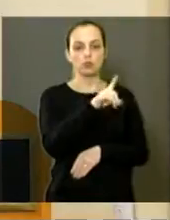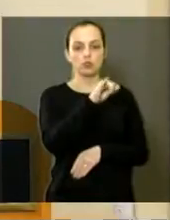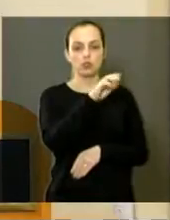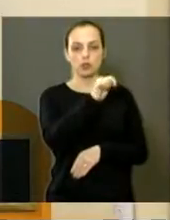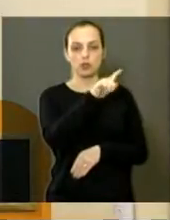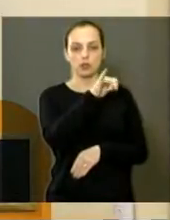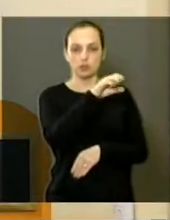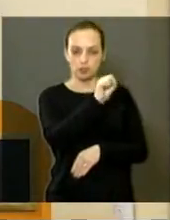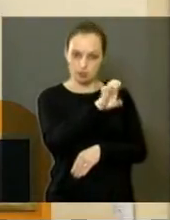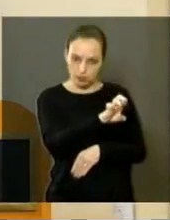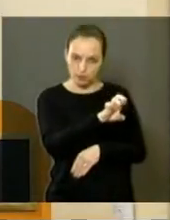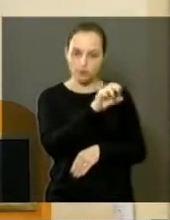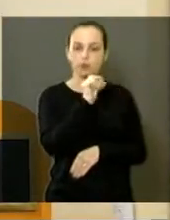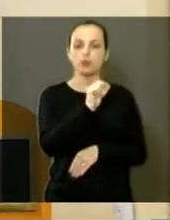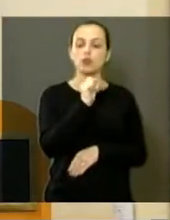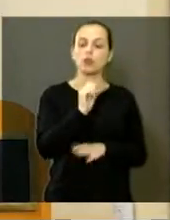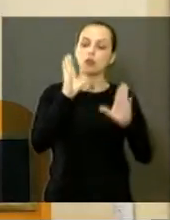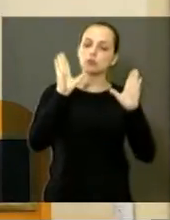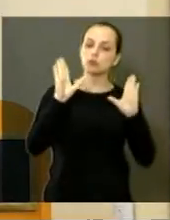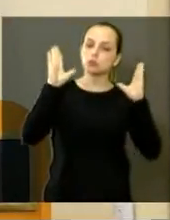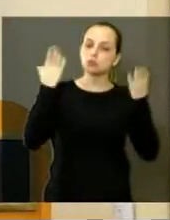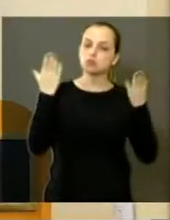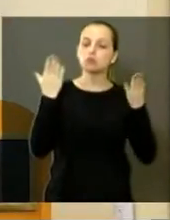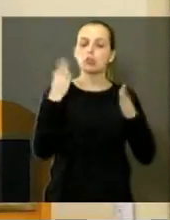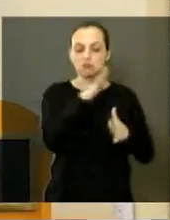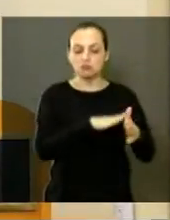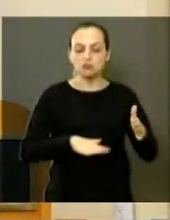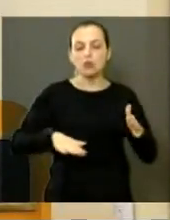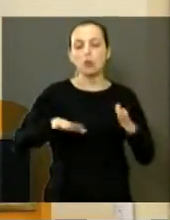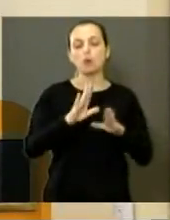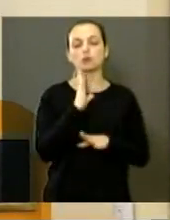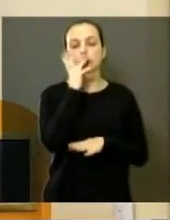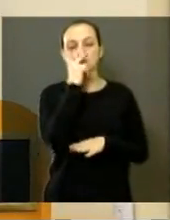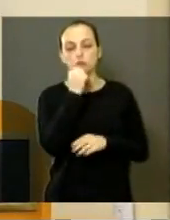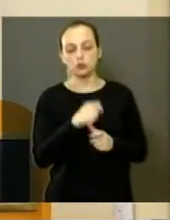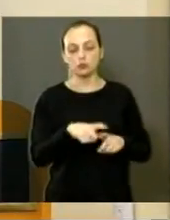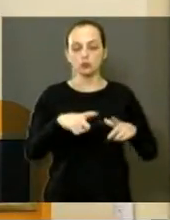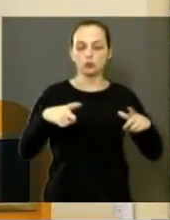Um empreendimento muito grande, um empreendimento muito bonito. Estivemos presentes lá, são